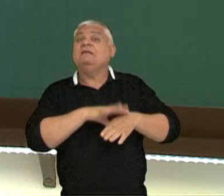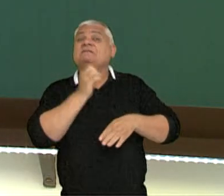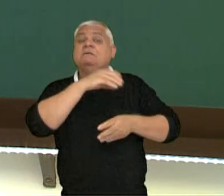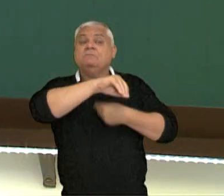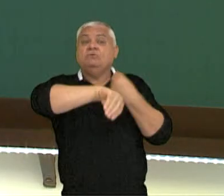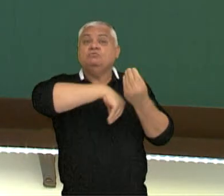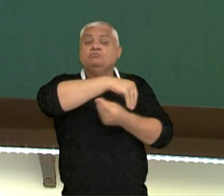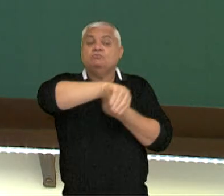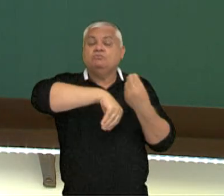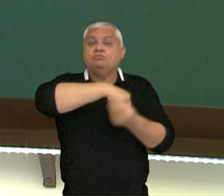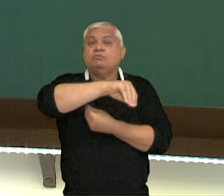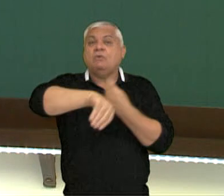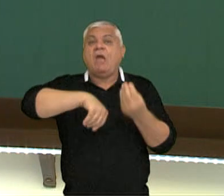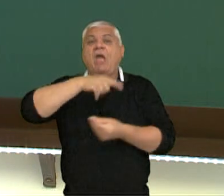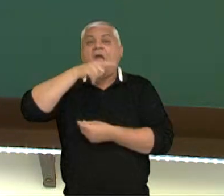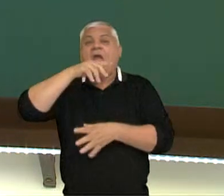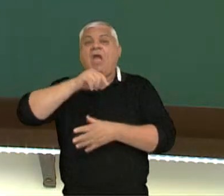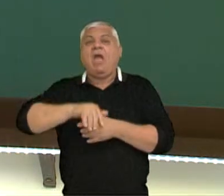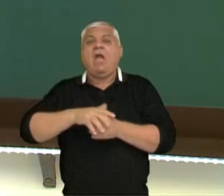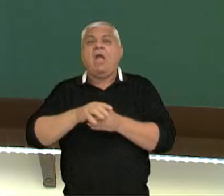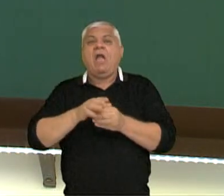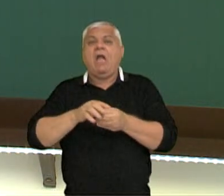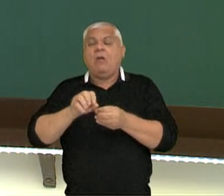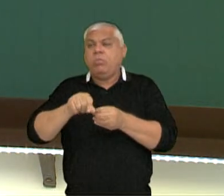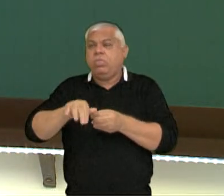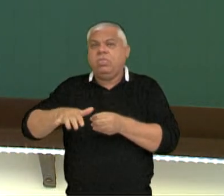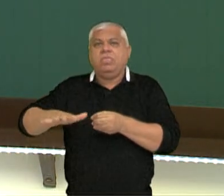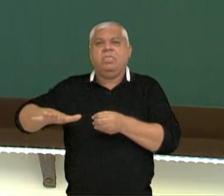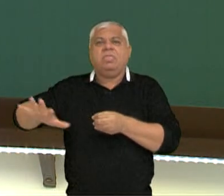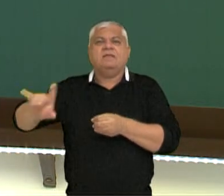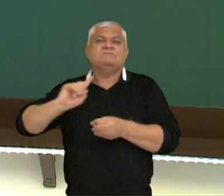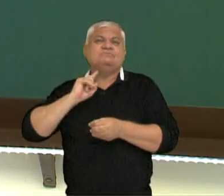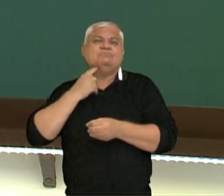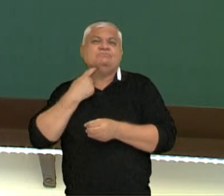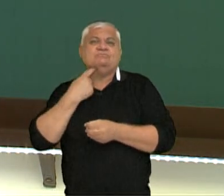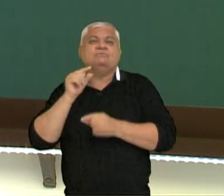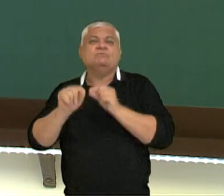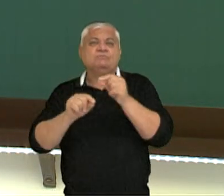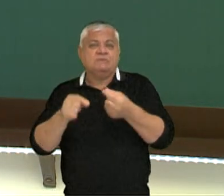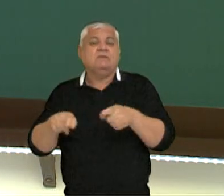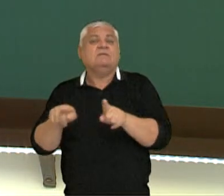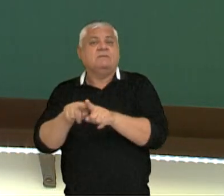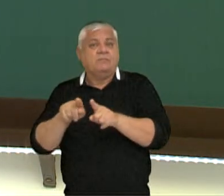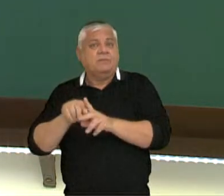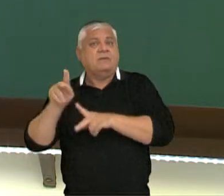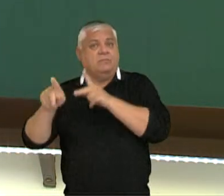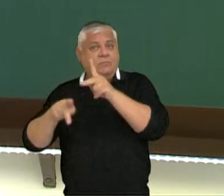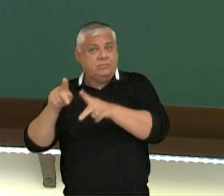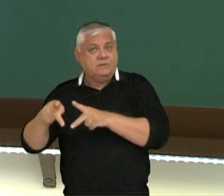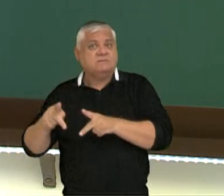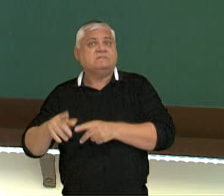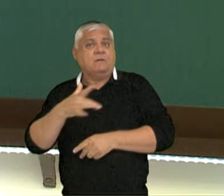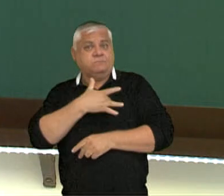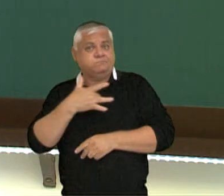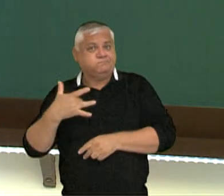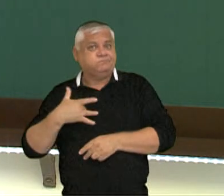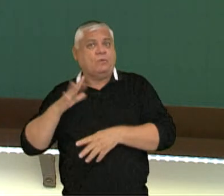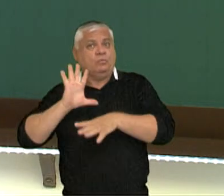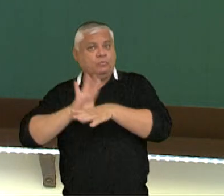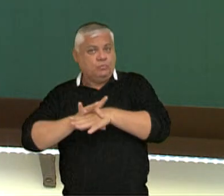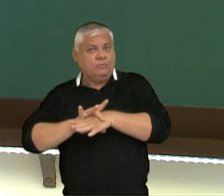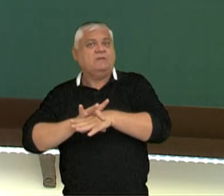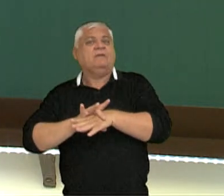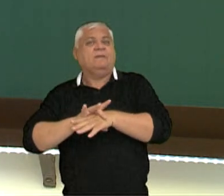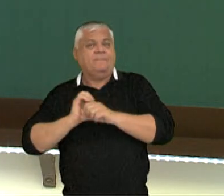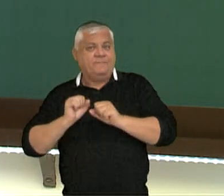vai liberar esses resíduos e pode ocasionar sérios problemas de saúde, por exemplo, para a população. Isso para não falar que